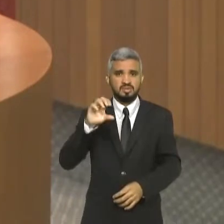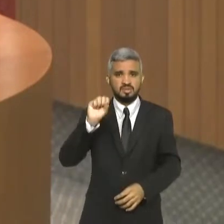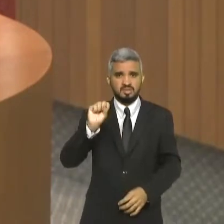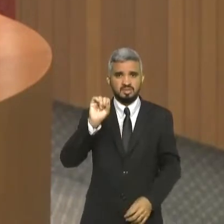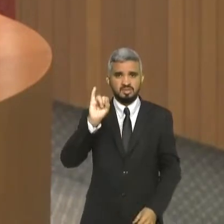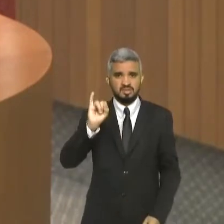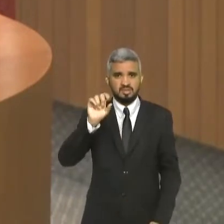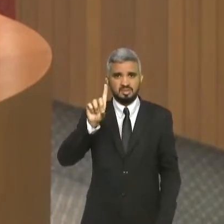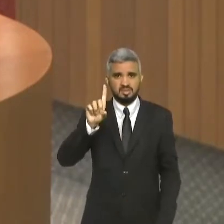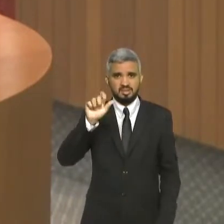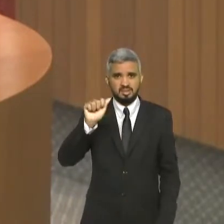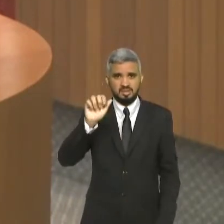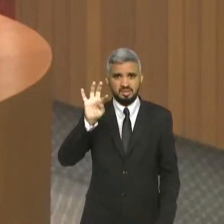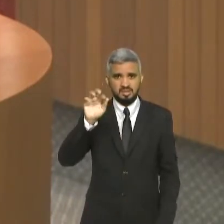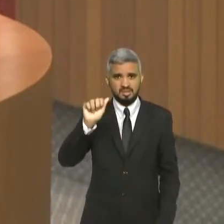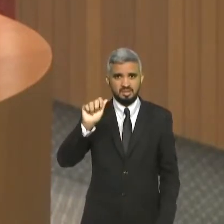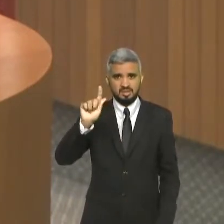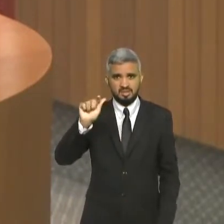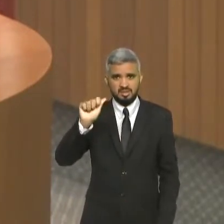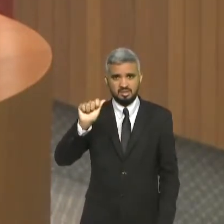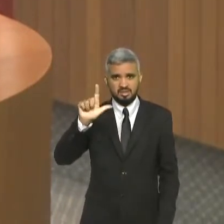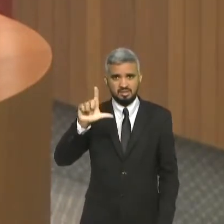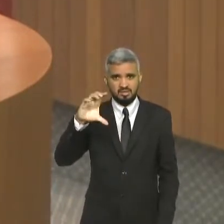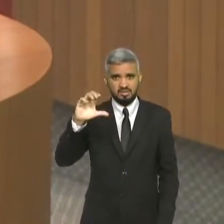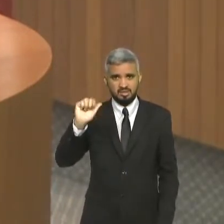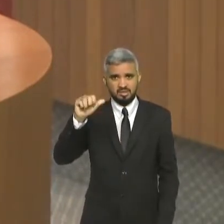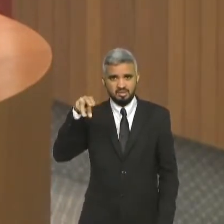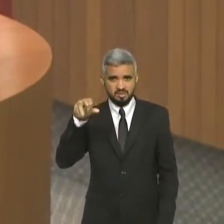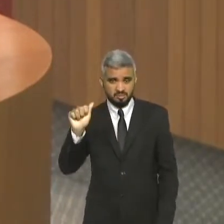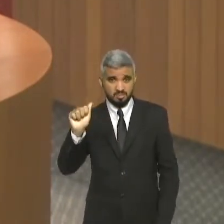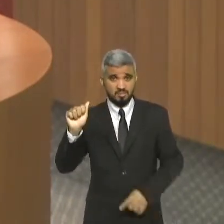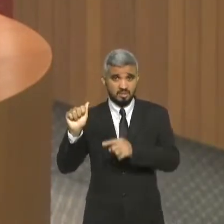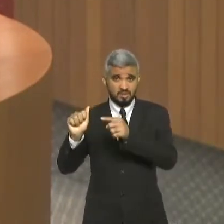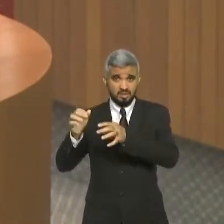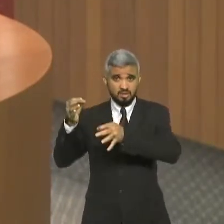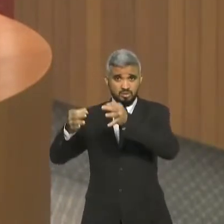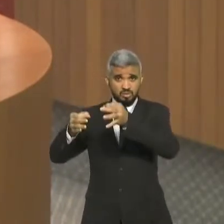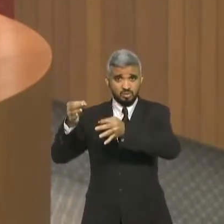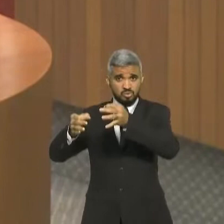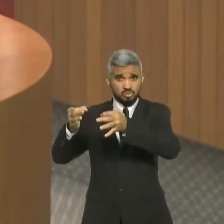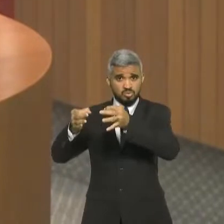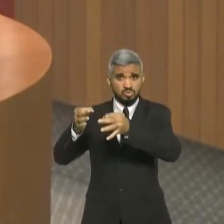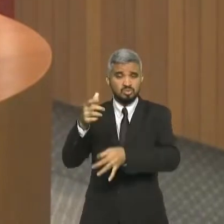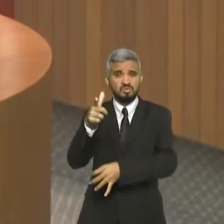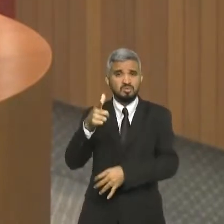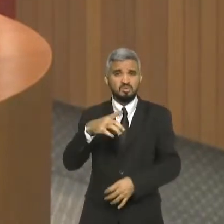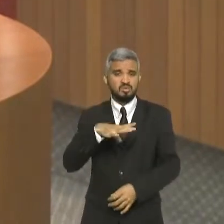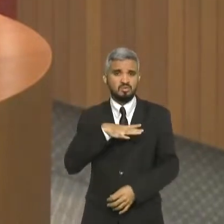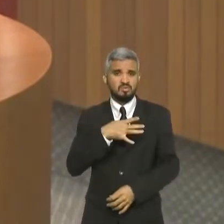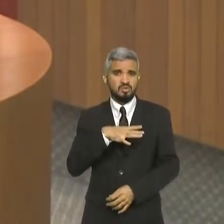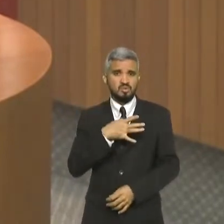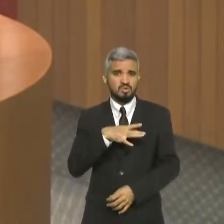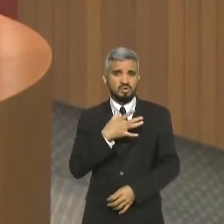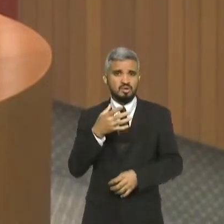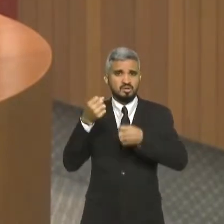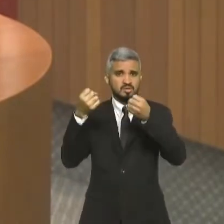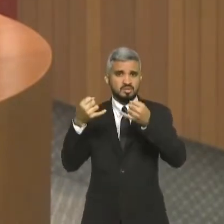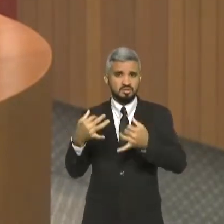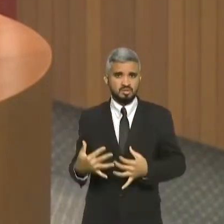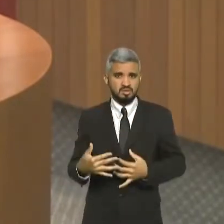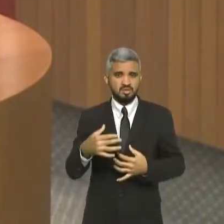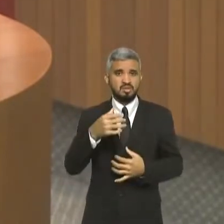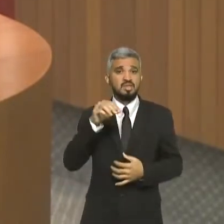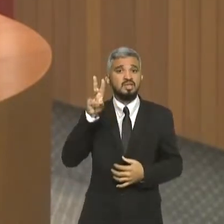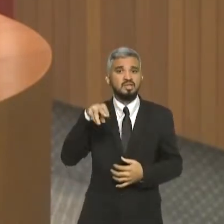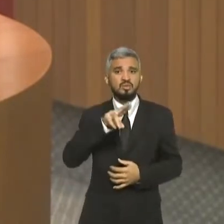gente. O Olídice Barros, o juiz, ele não teve coragem nem dizer que se tratava de Siddhartha